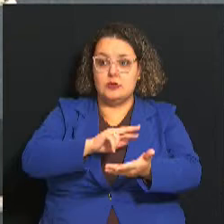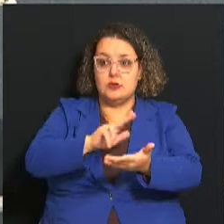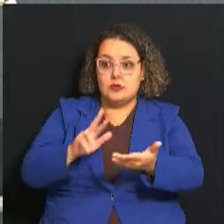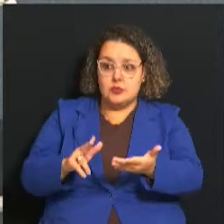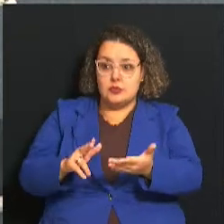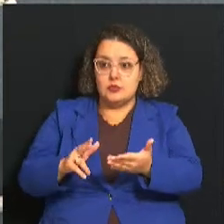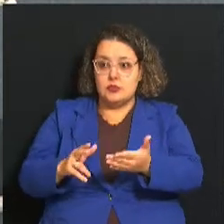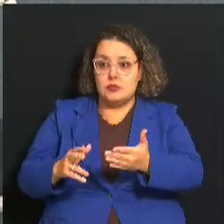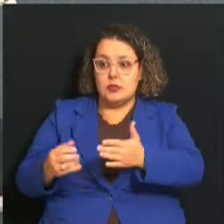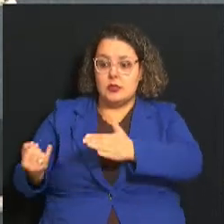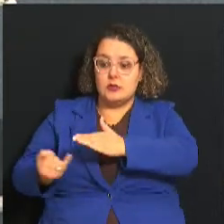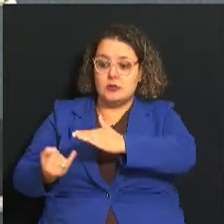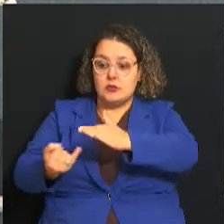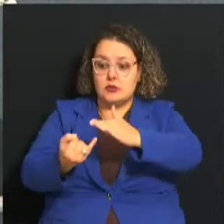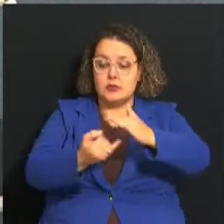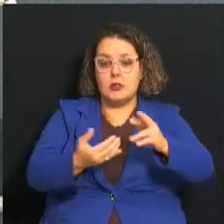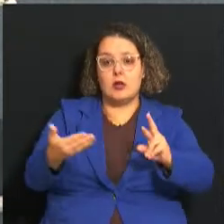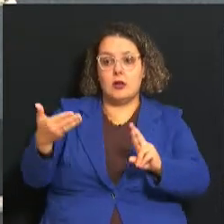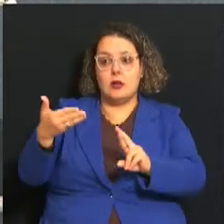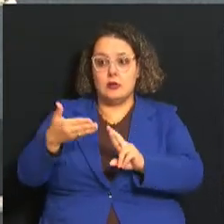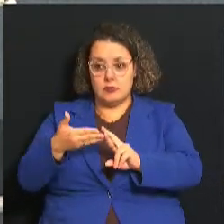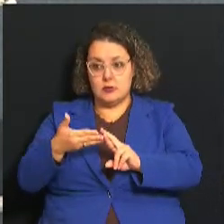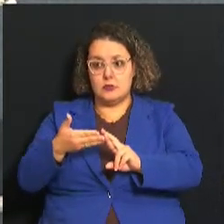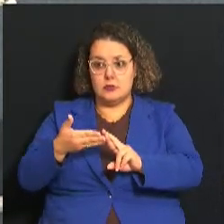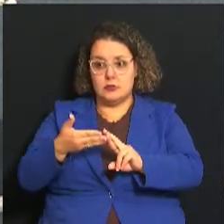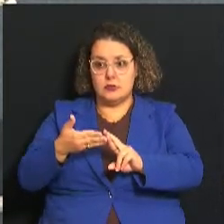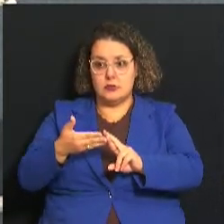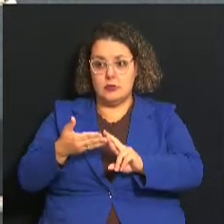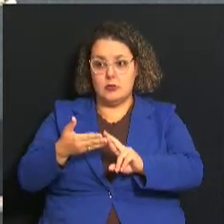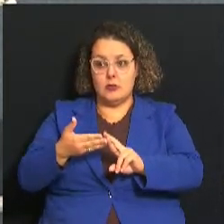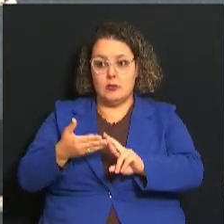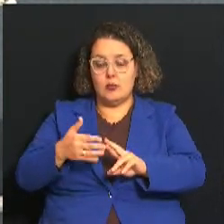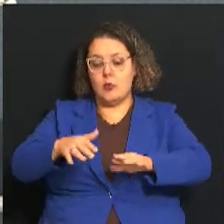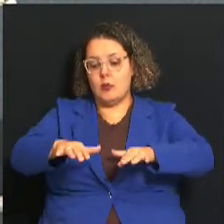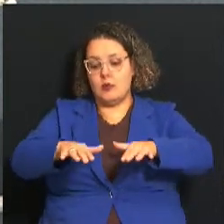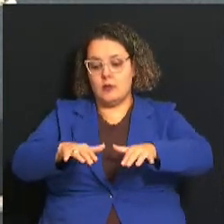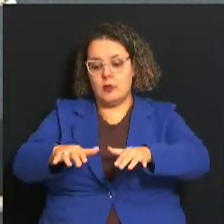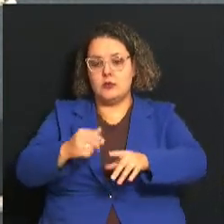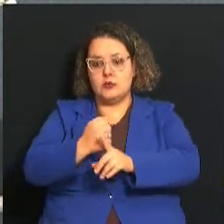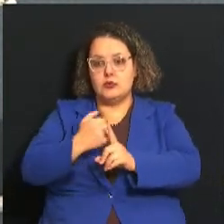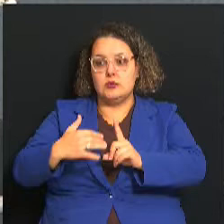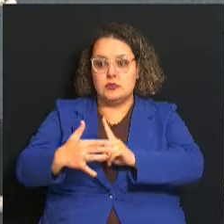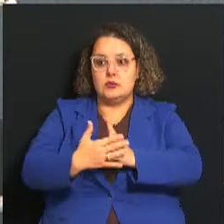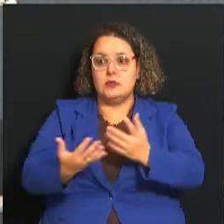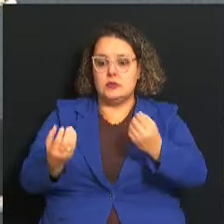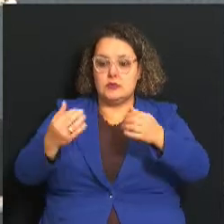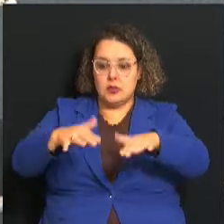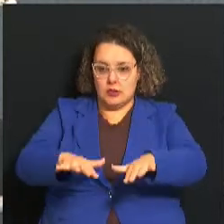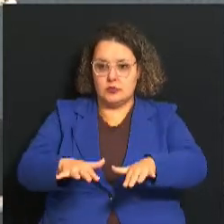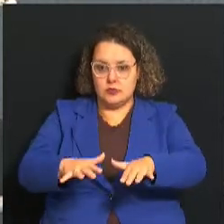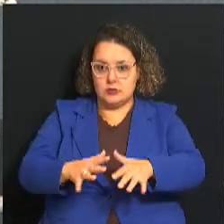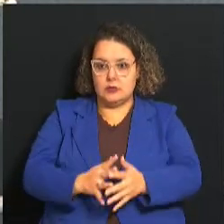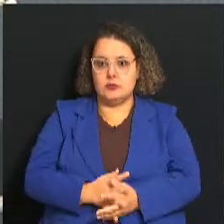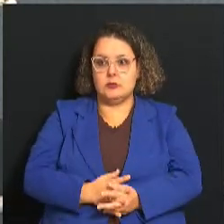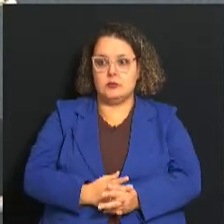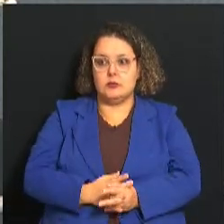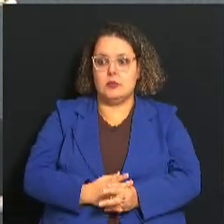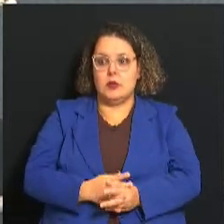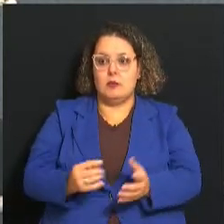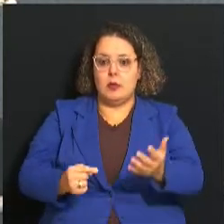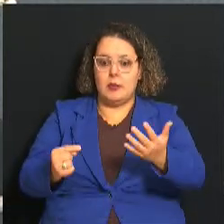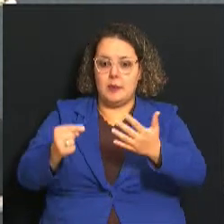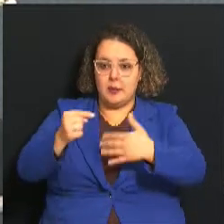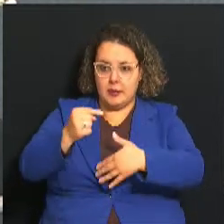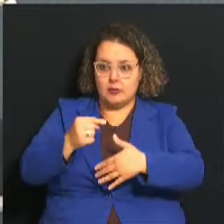elas representando entidades ou representando o movimento social, está incluída. Então, baseado nesses fatos que